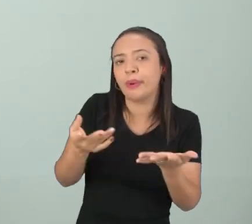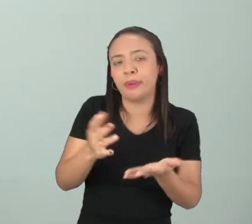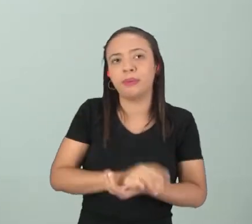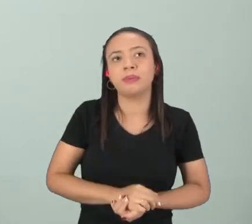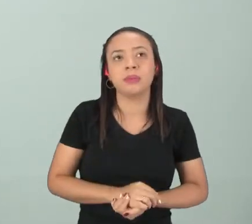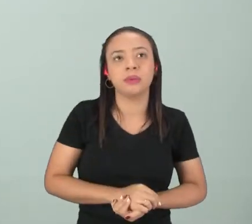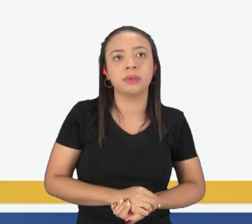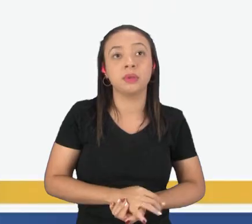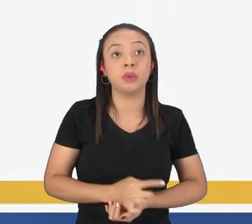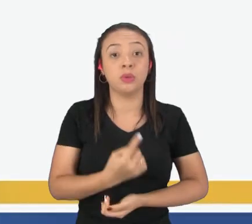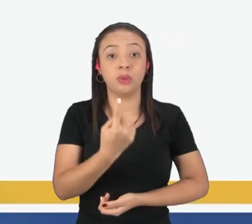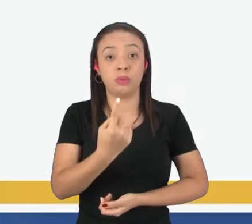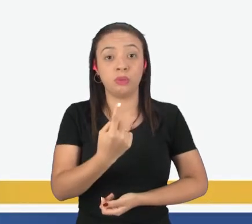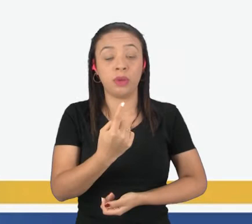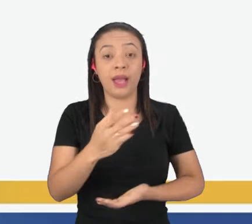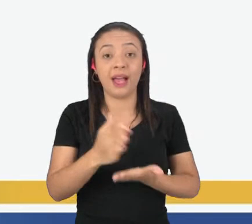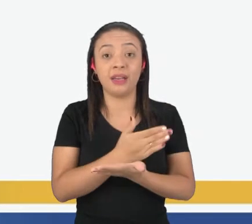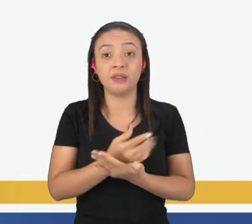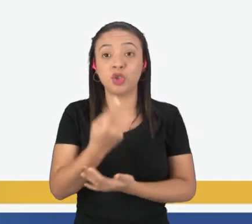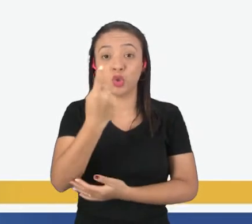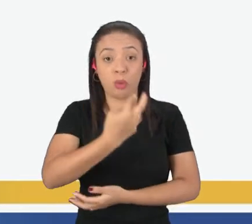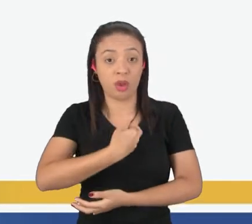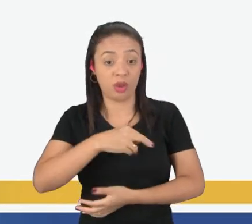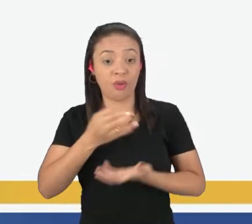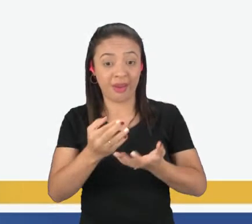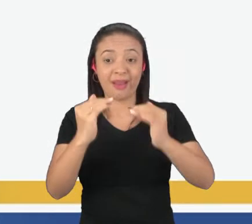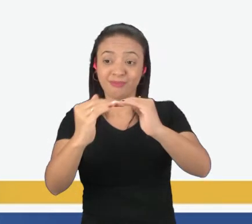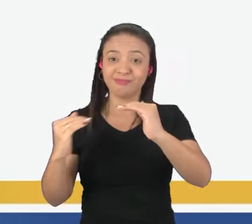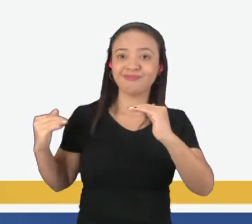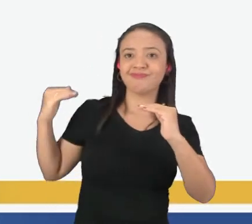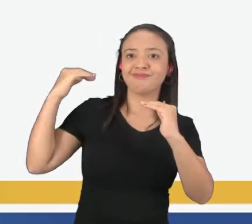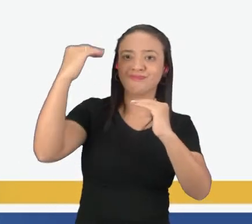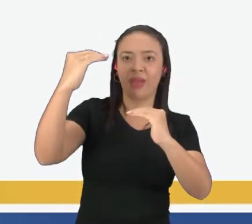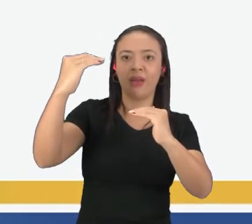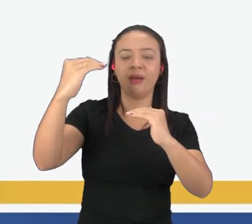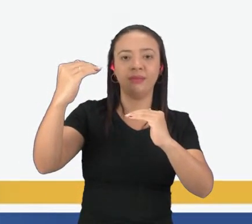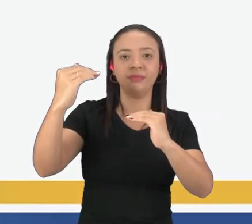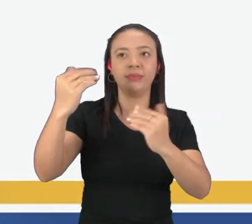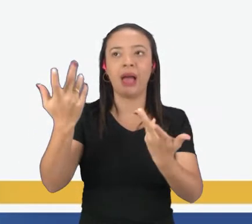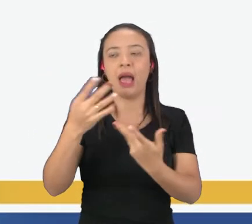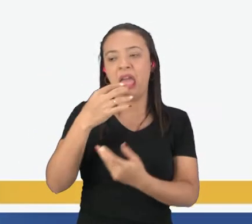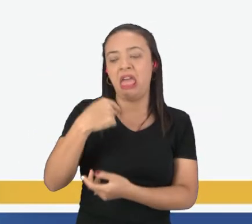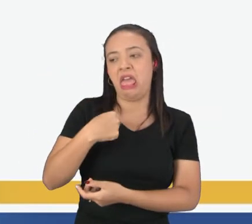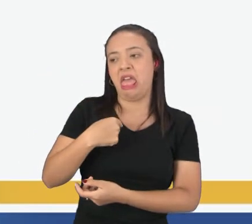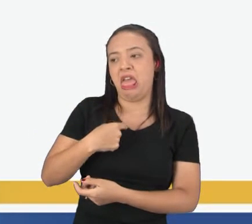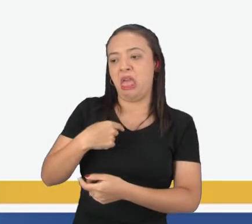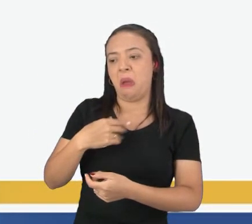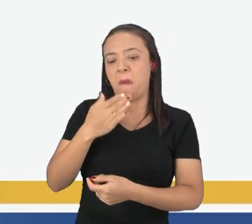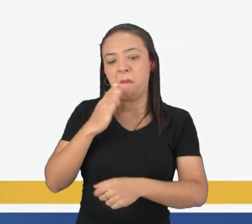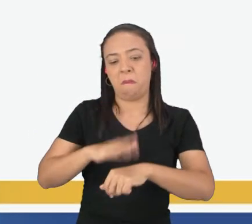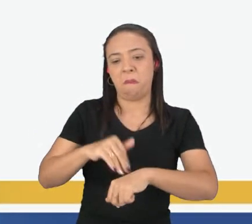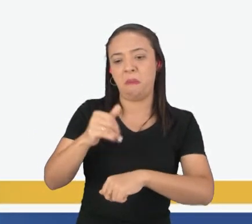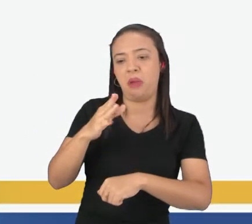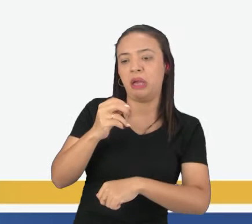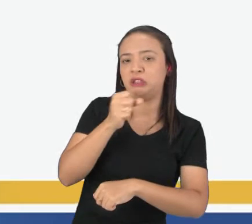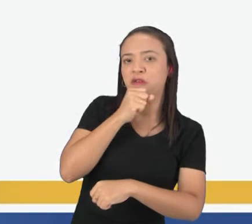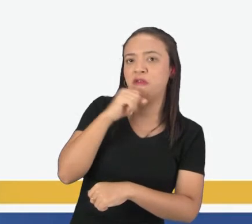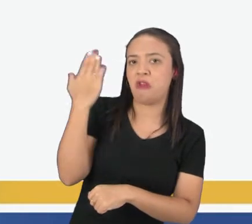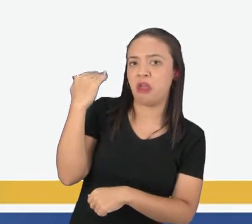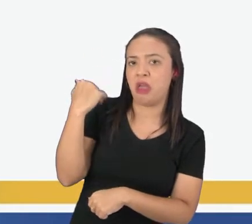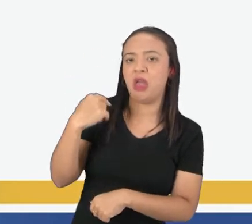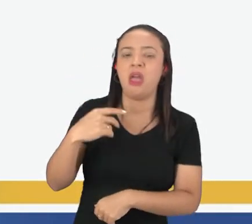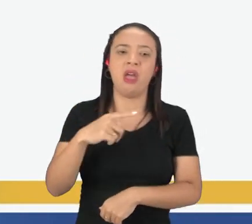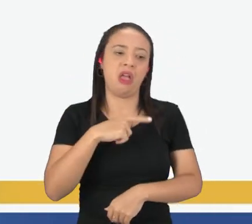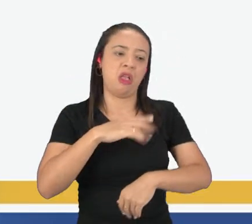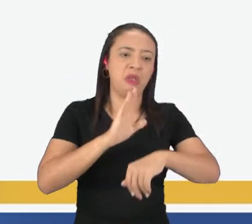falsa hegemonia religiosa. Às vezes uma religião quer ser mais do que a outra, alegando que eu sou a religião mais antiga, eu sou a religião que